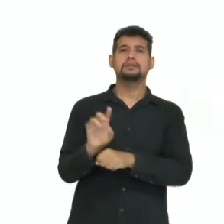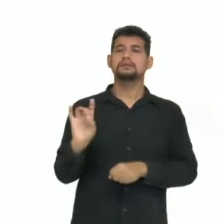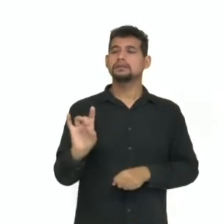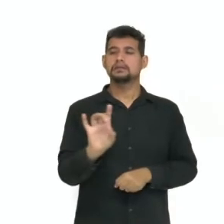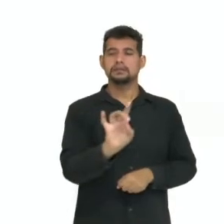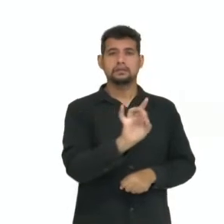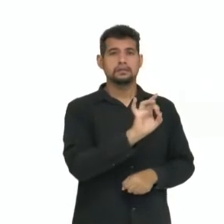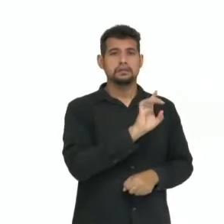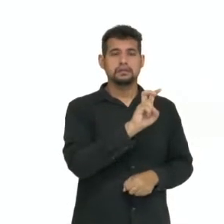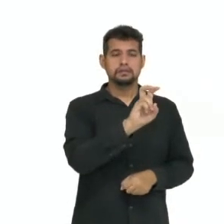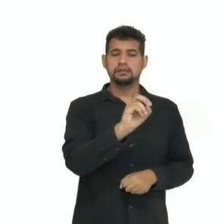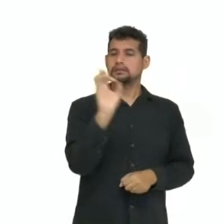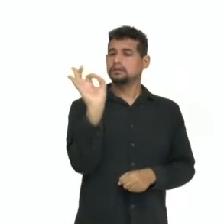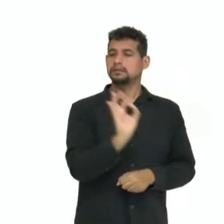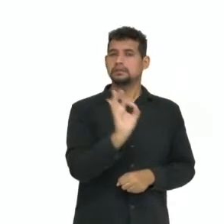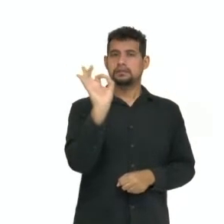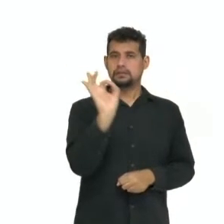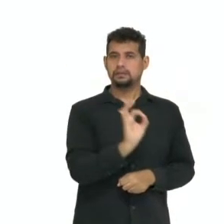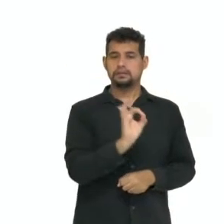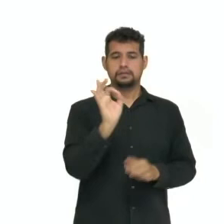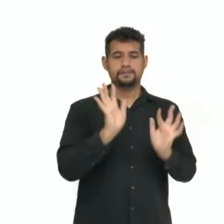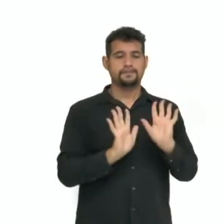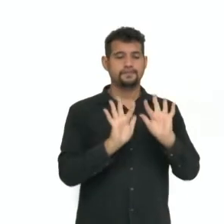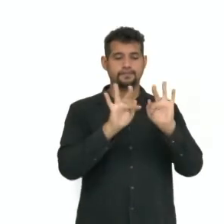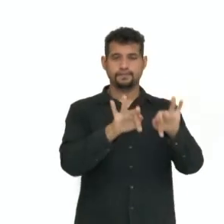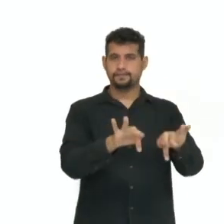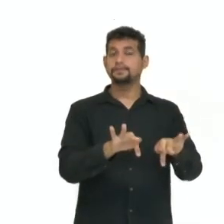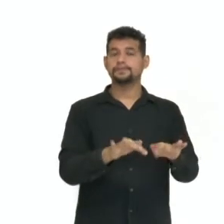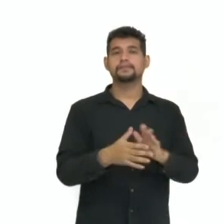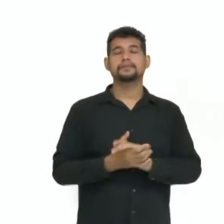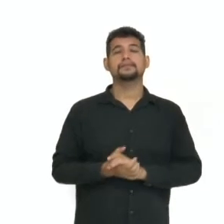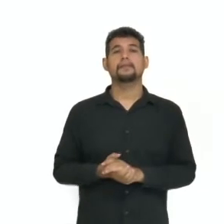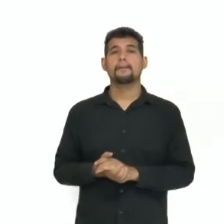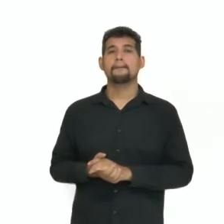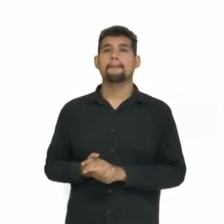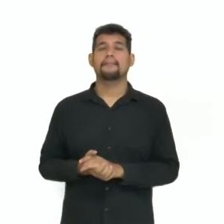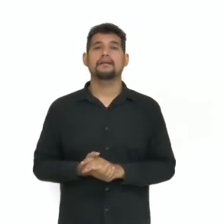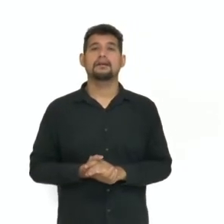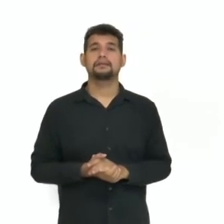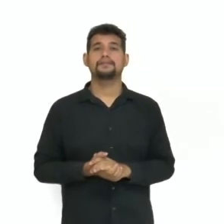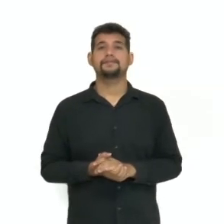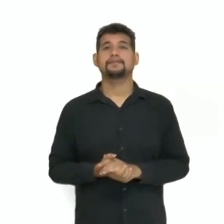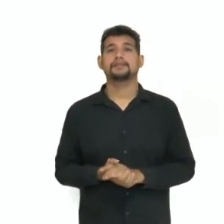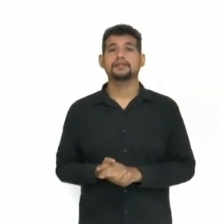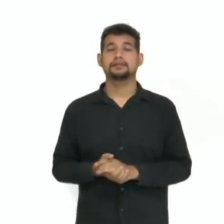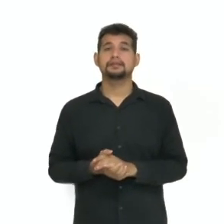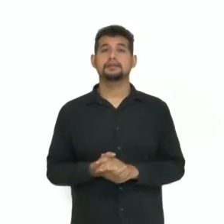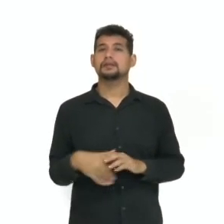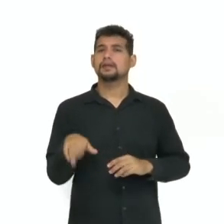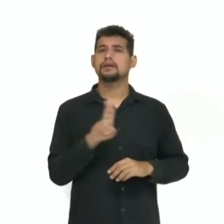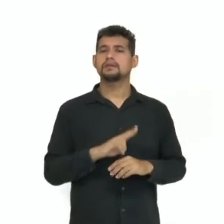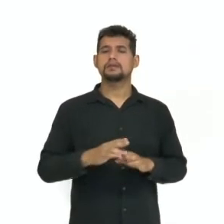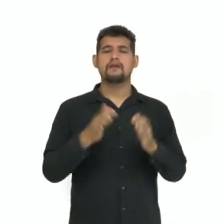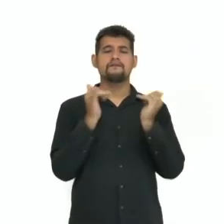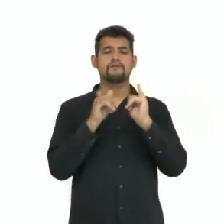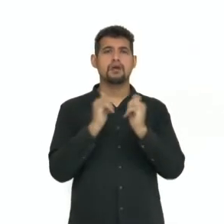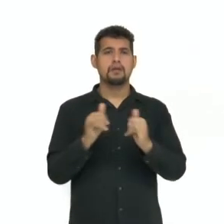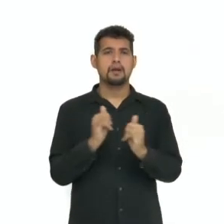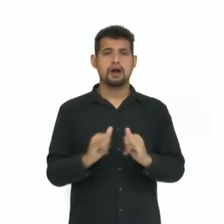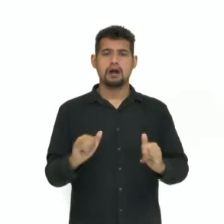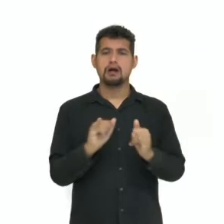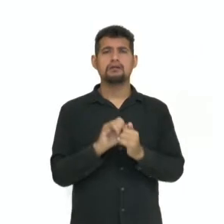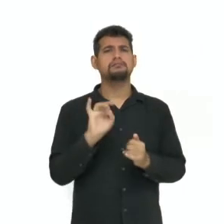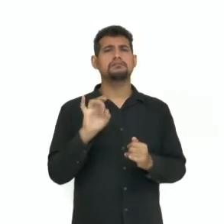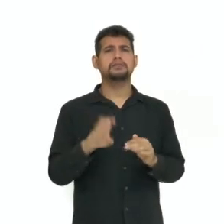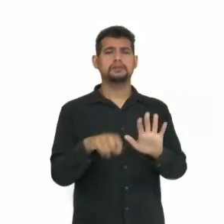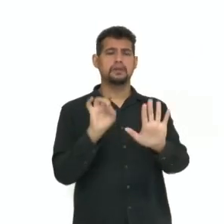de 50% na nota final de análise. O cruzamento de dados de cada